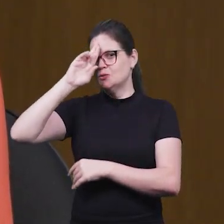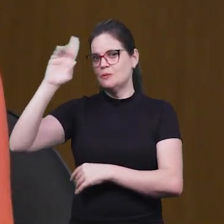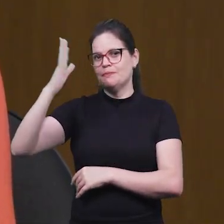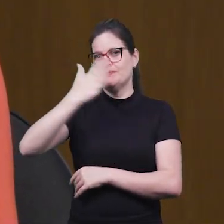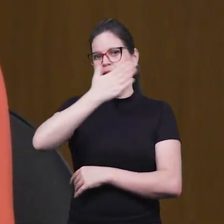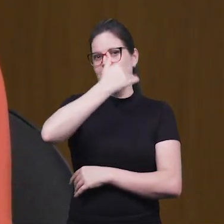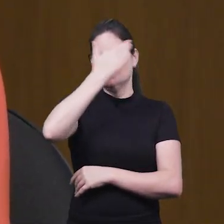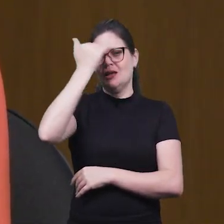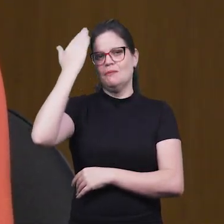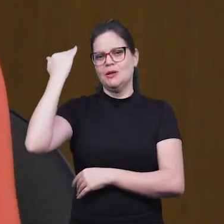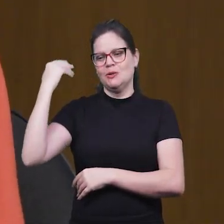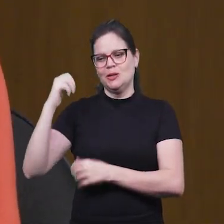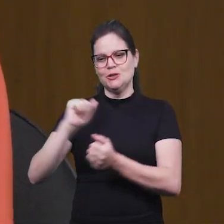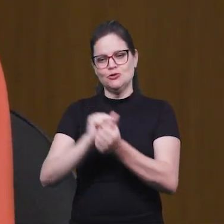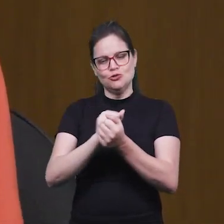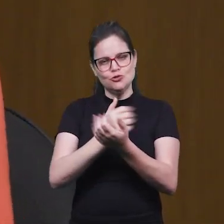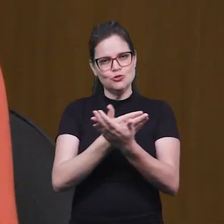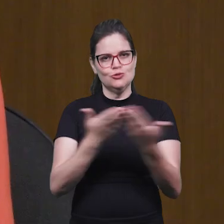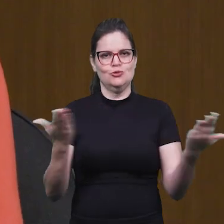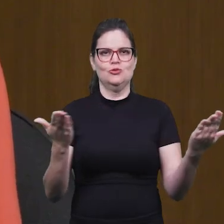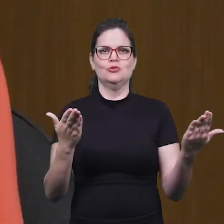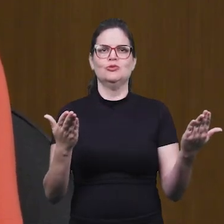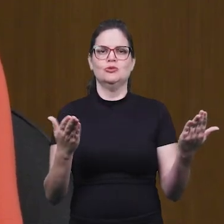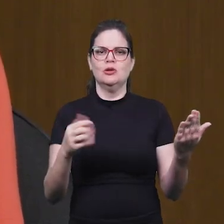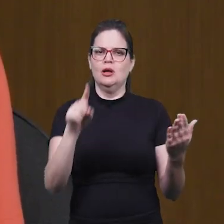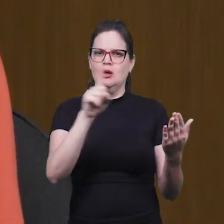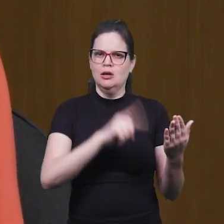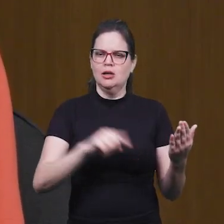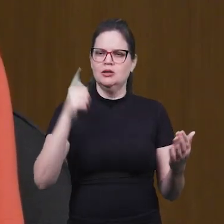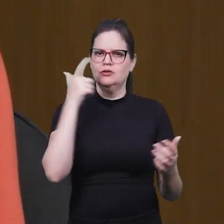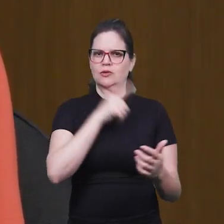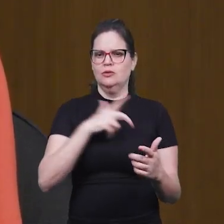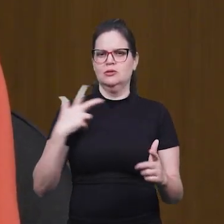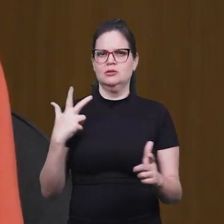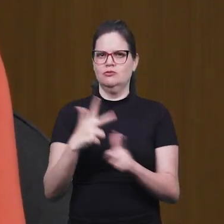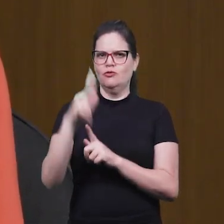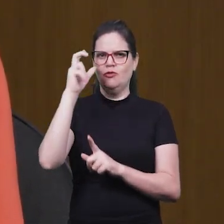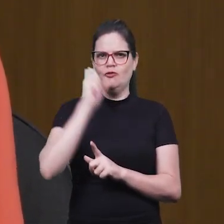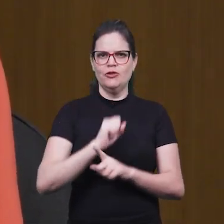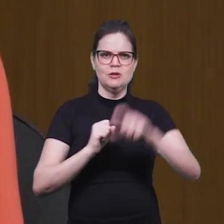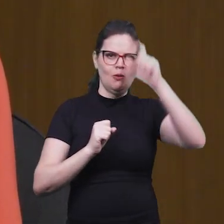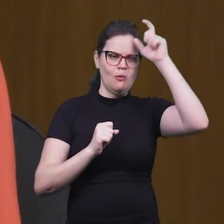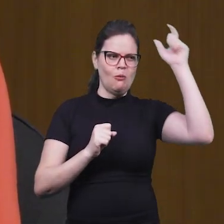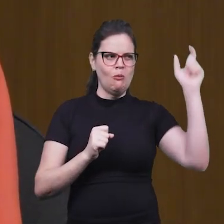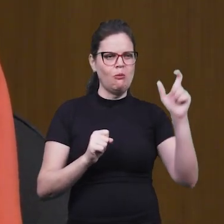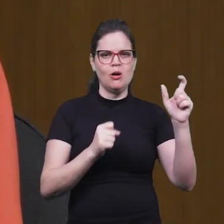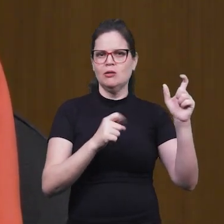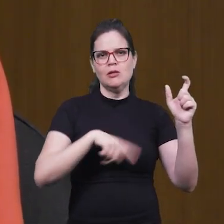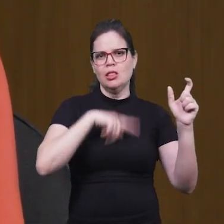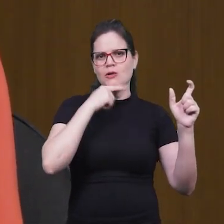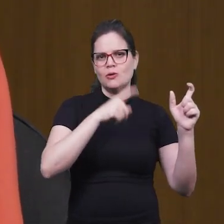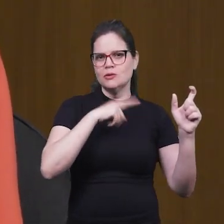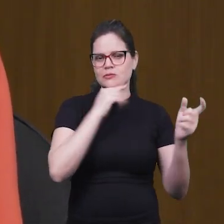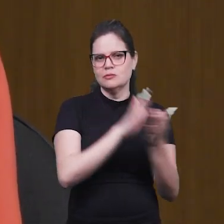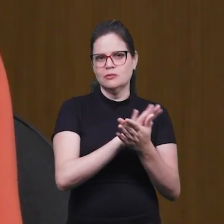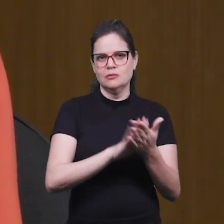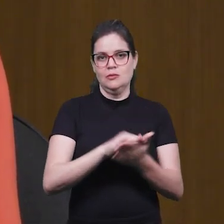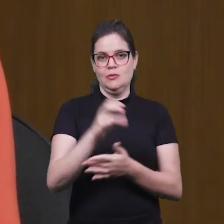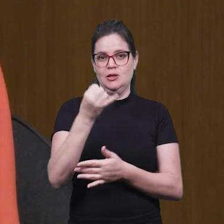presente. E eles vão escapar de todo o laço do passarinheiro. Os jovens, se vocês